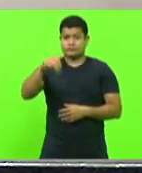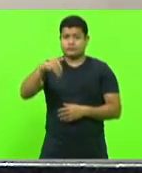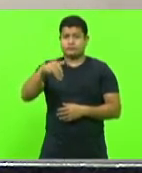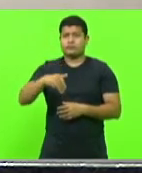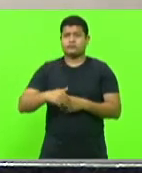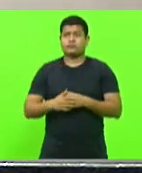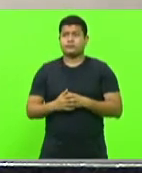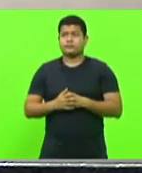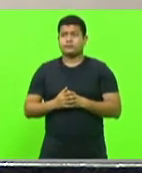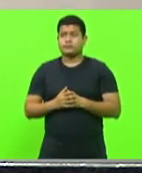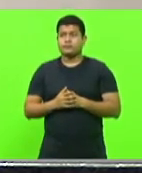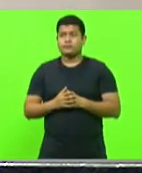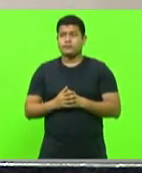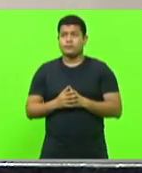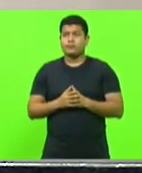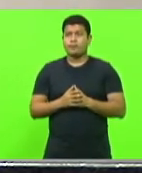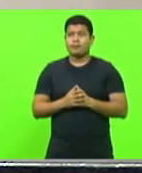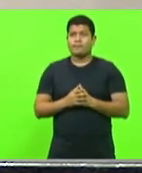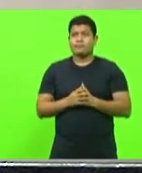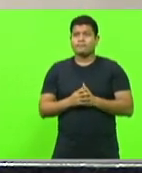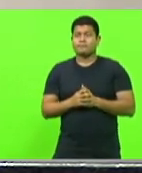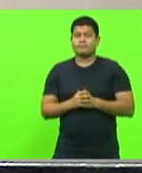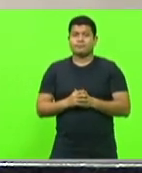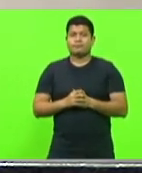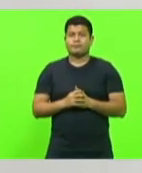Fernando. Deputado.